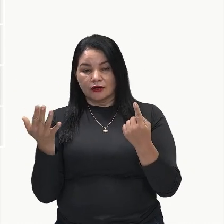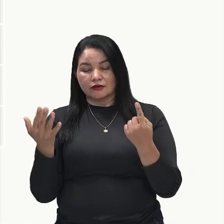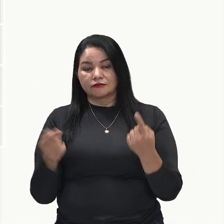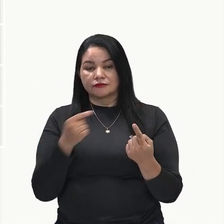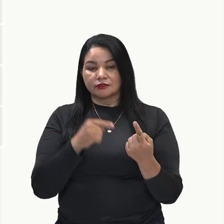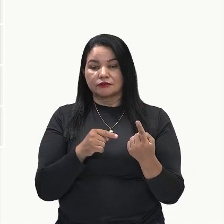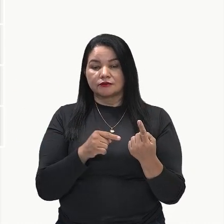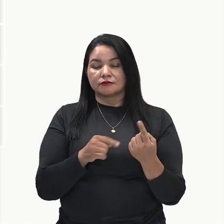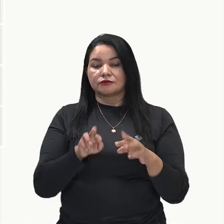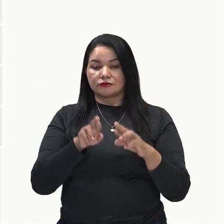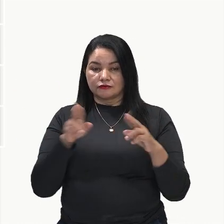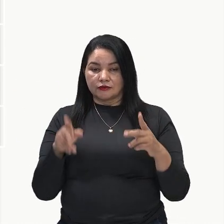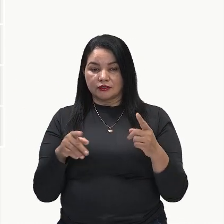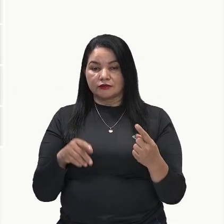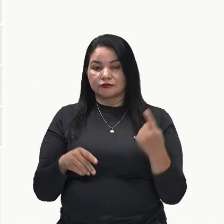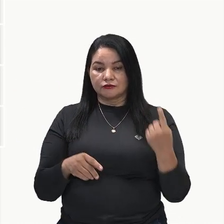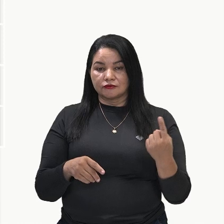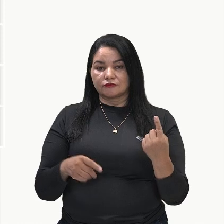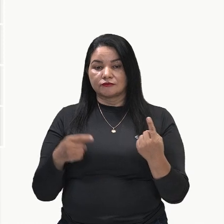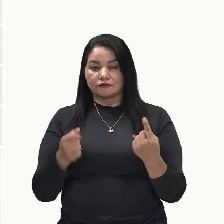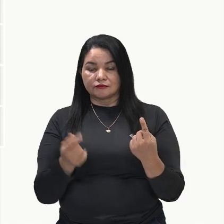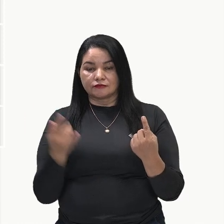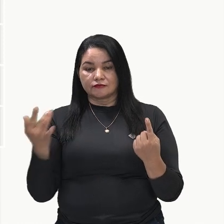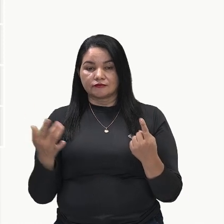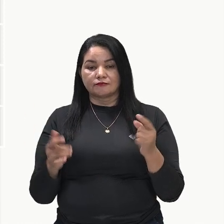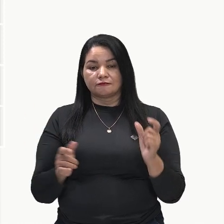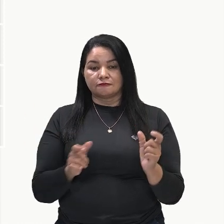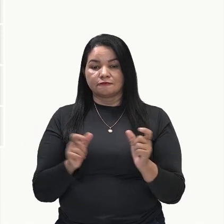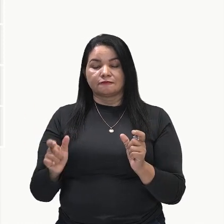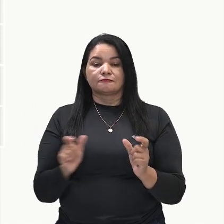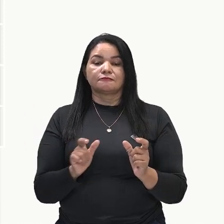color, colores, el ordenador,